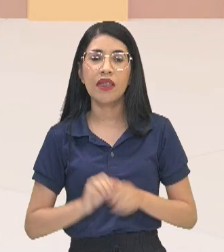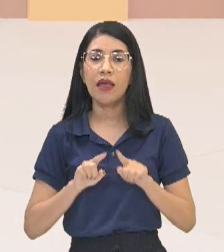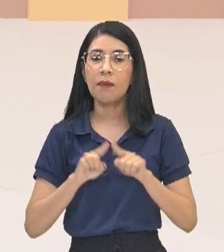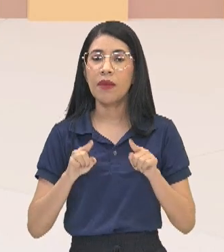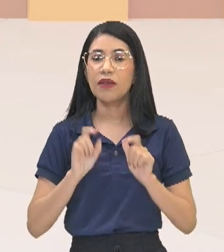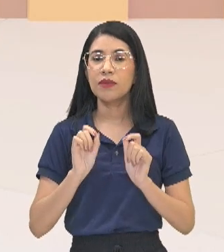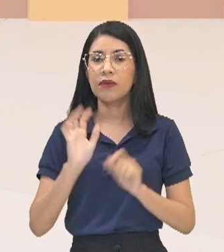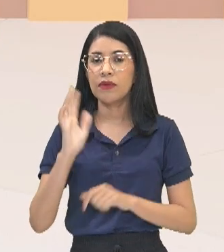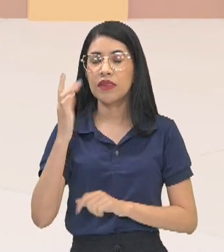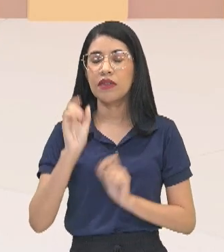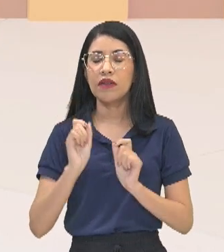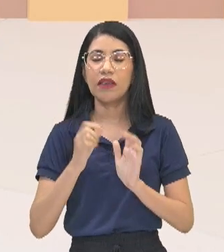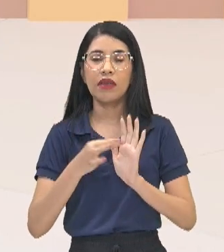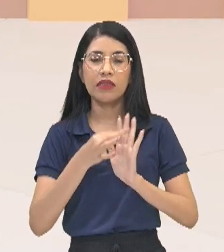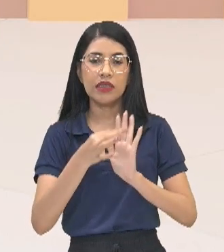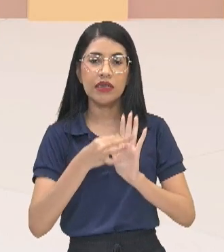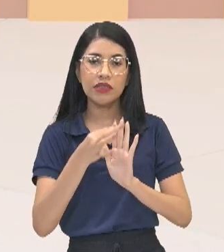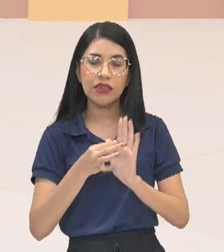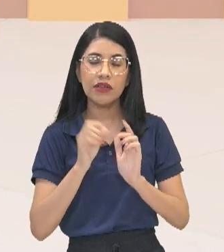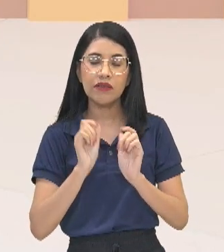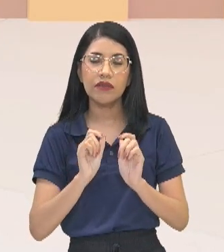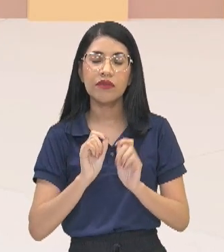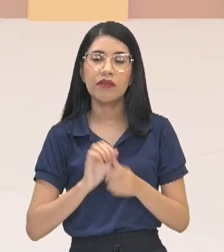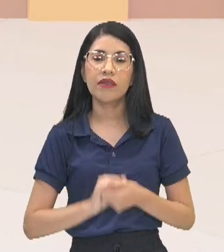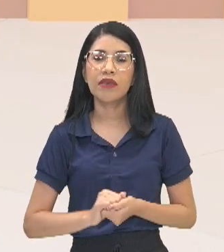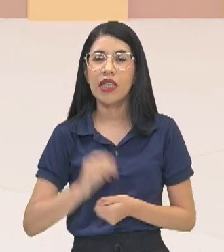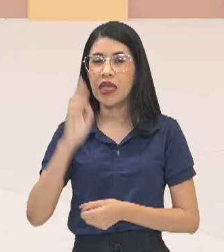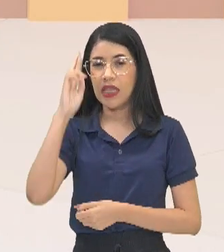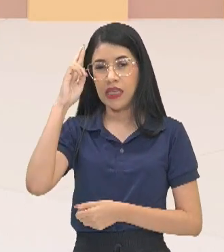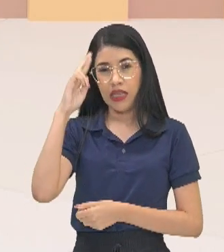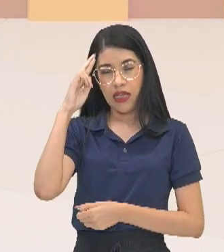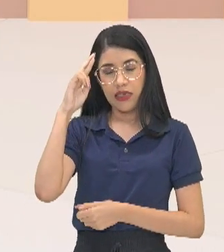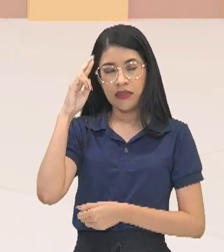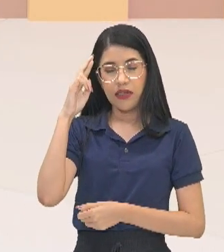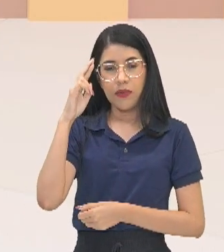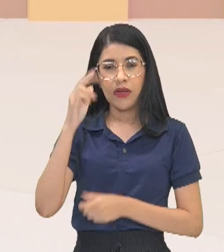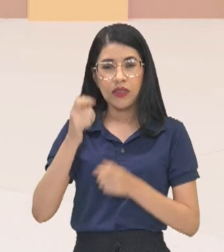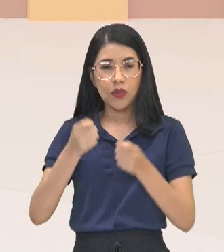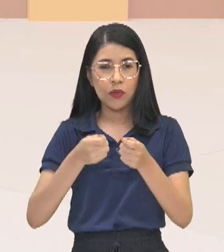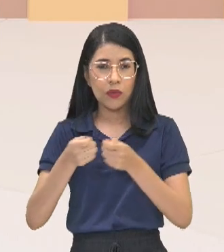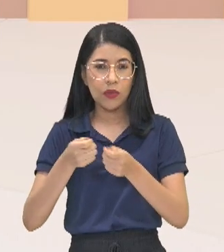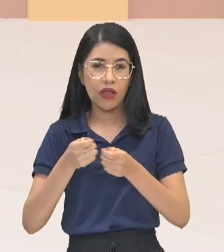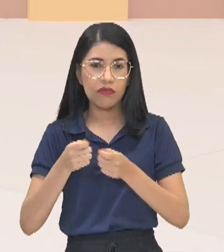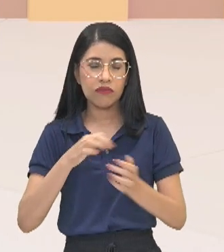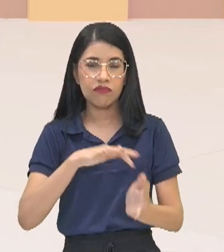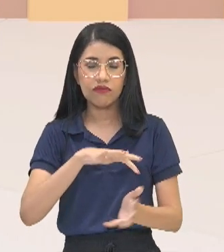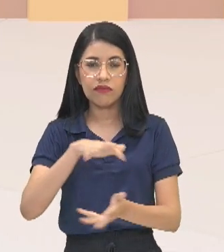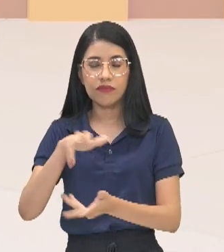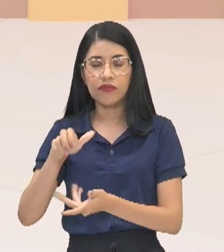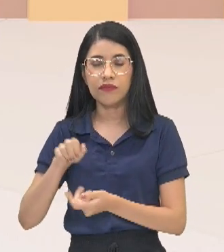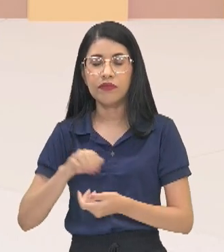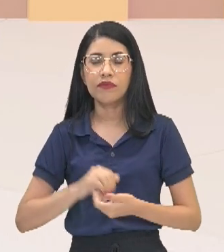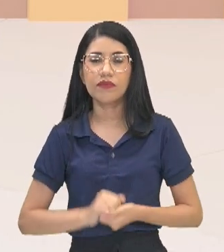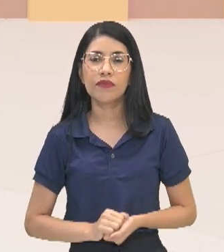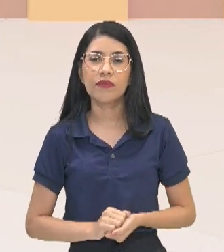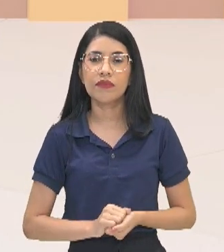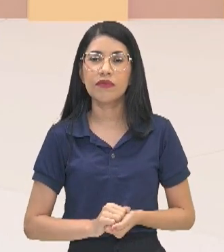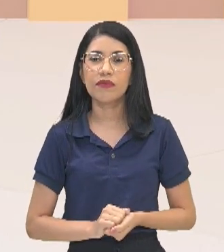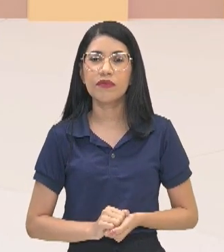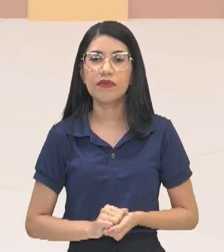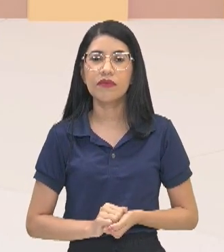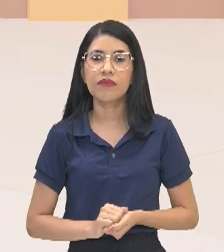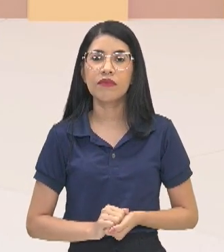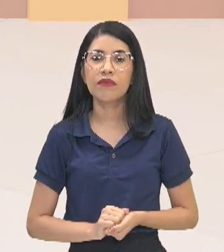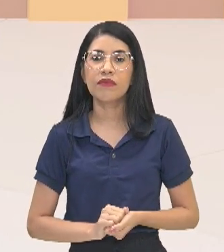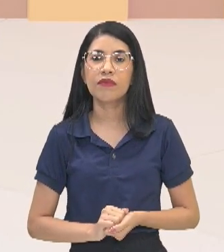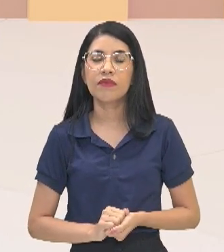eles vão criticar essa visão também de que a razão controlou tudo, né? Então, aí a gente vai entender a indústria